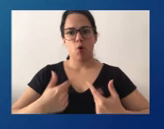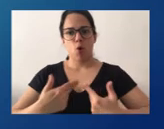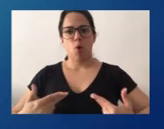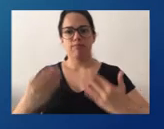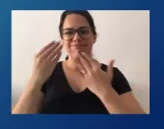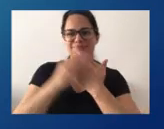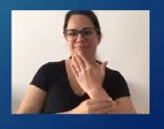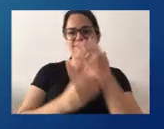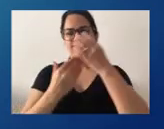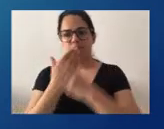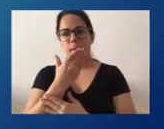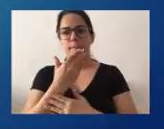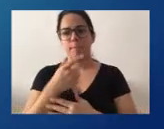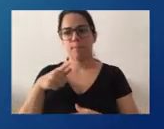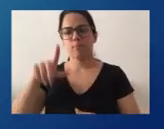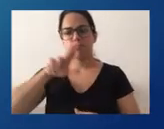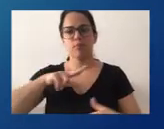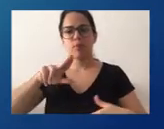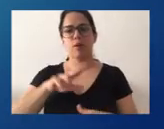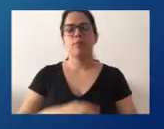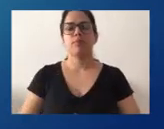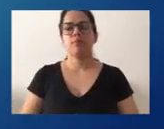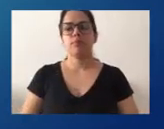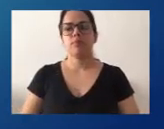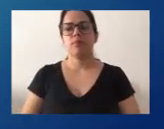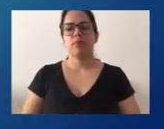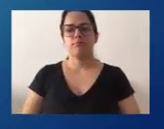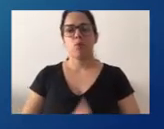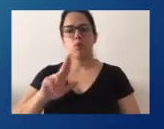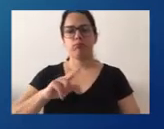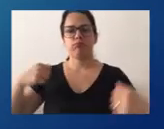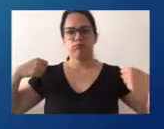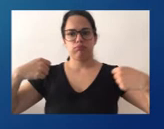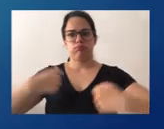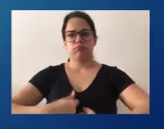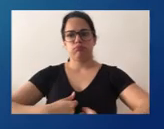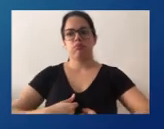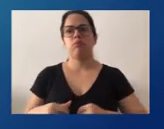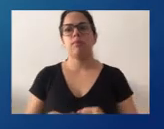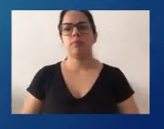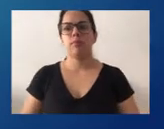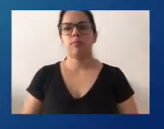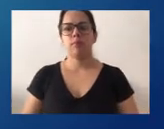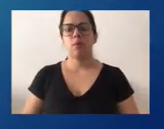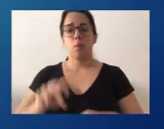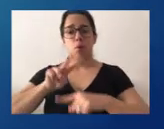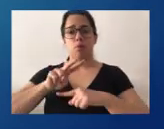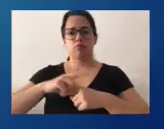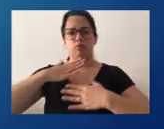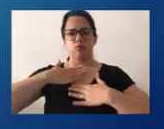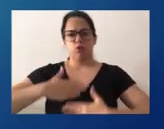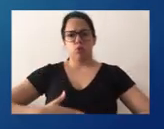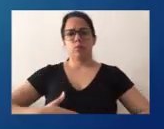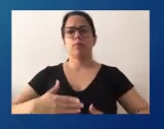radiação ionizante envolvem aí desde os aventais, com protetores pumbríferos, os protetores de tireoide,